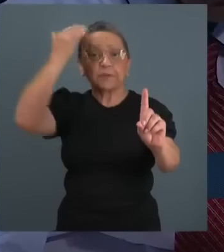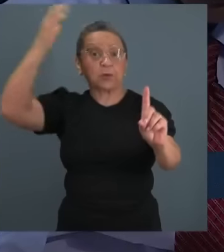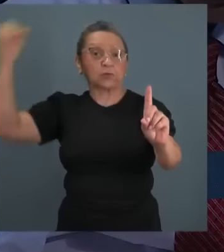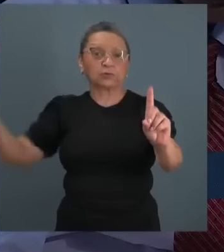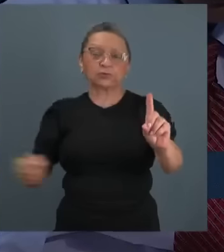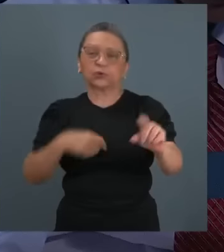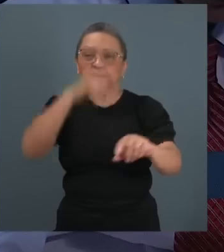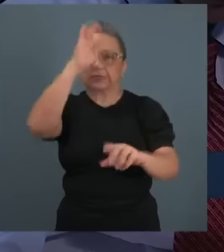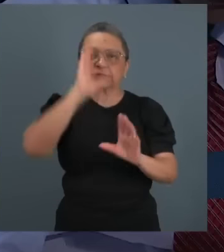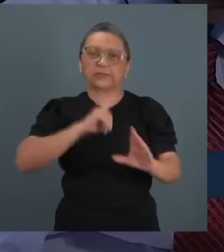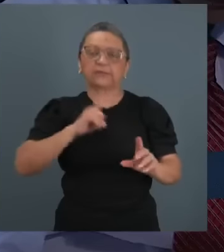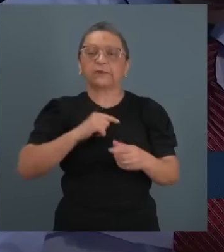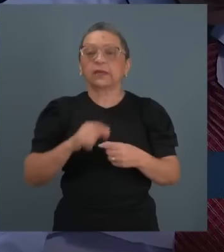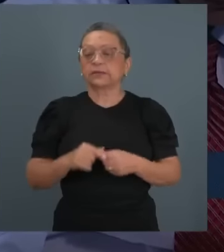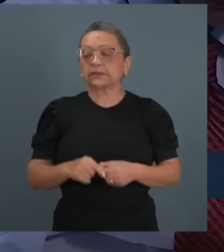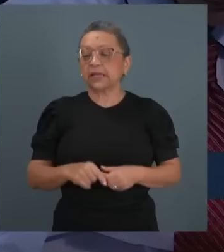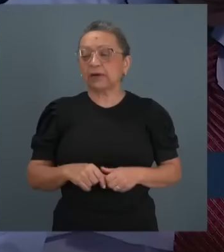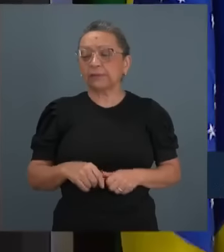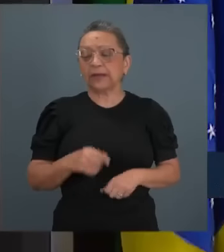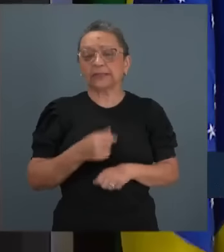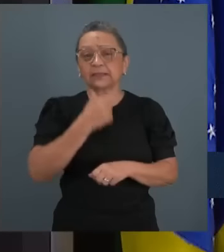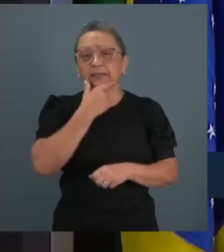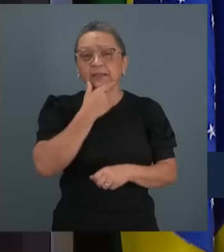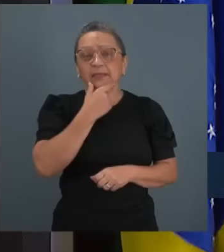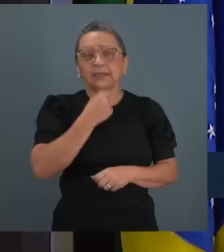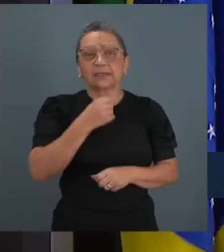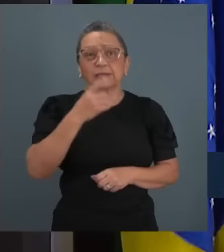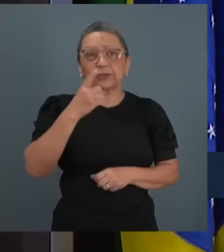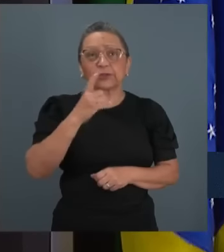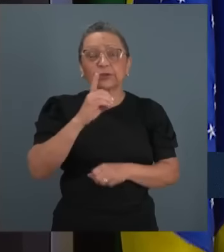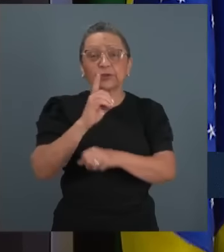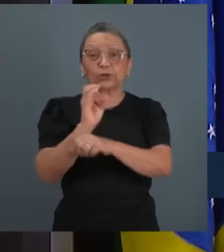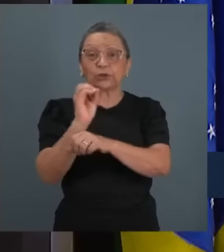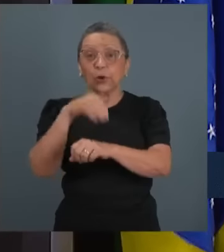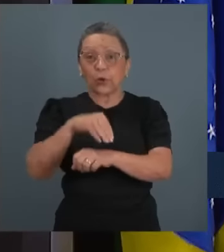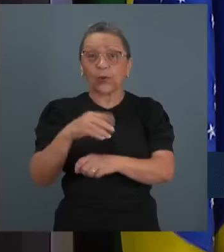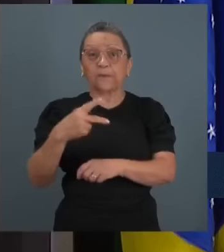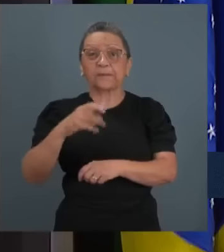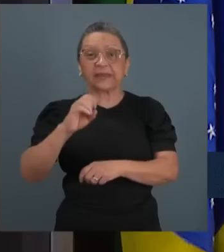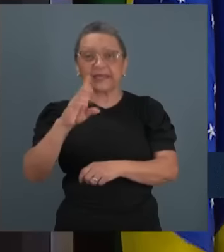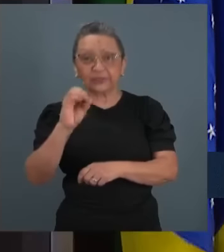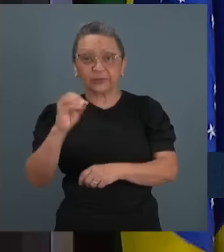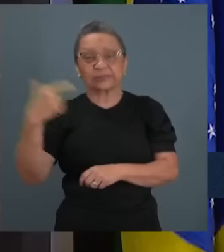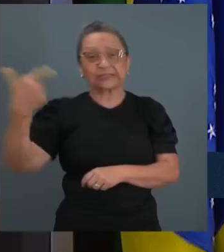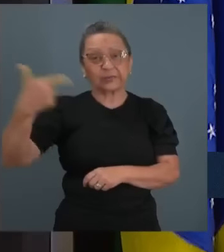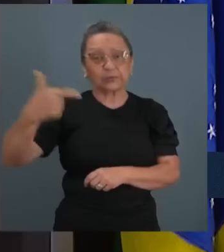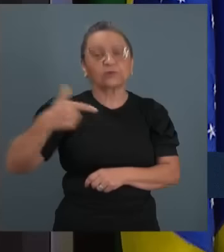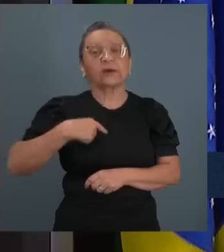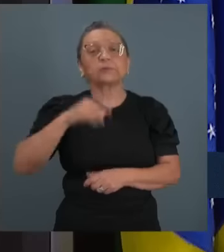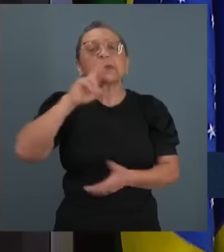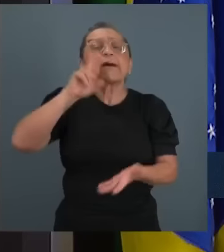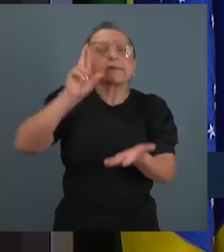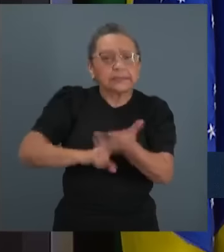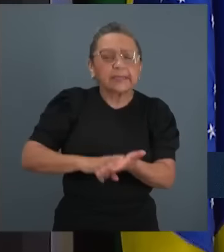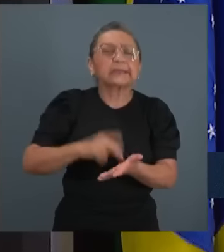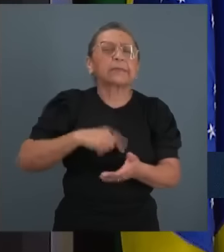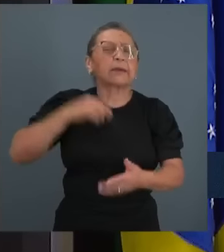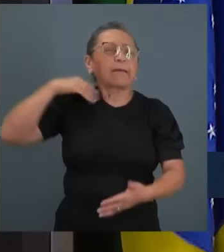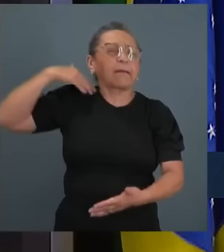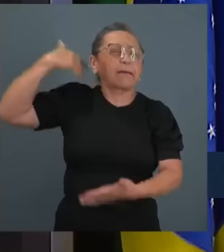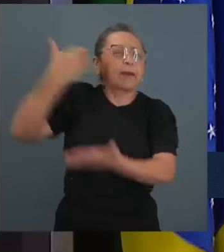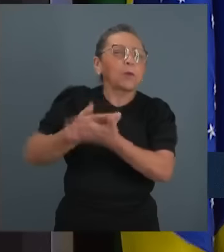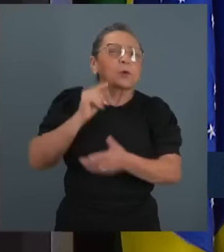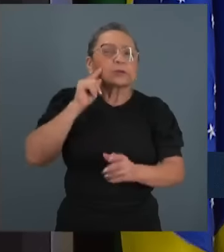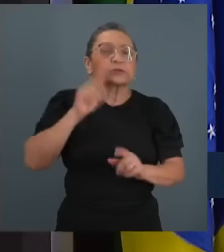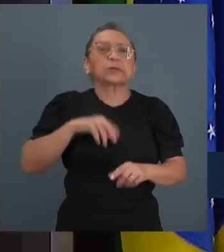teve, Dom Pedro II. Amanhã nós vamos reconhecer e reparar um pouco da história.